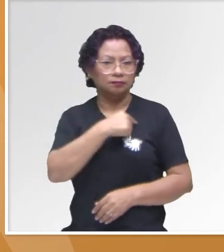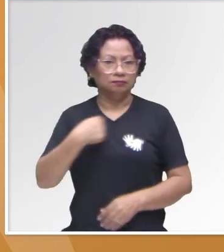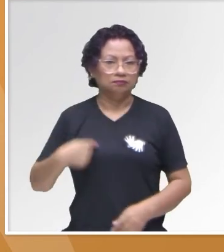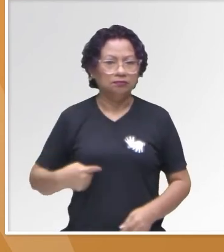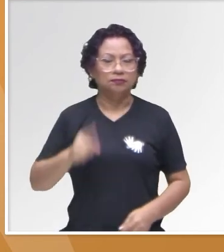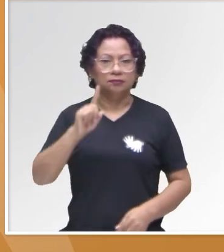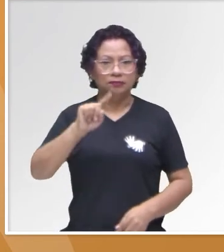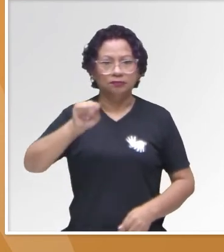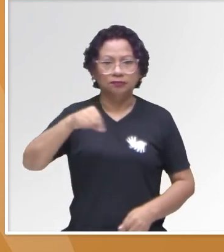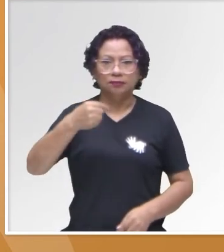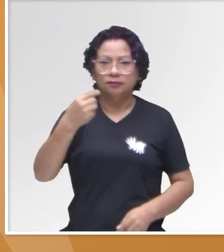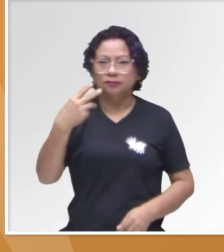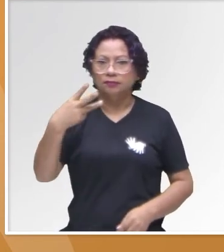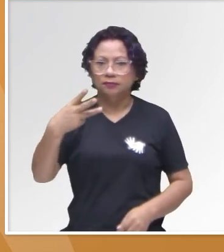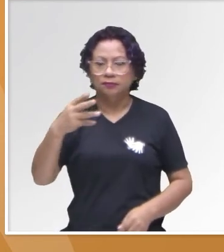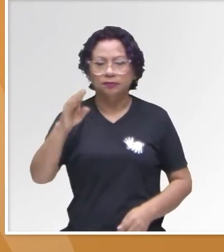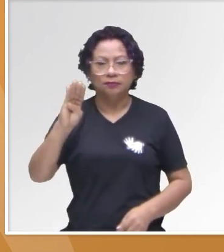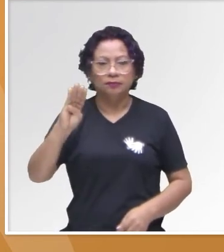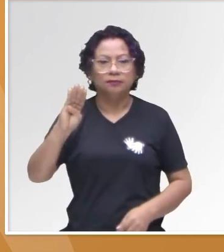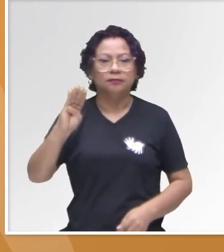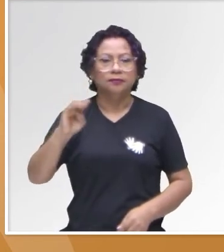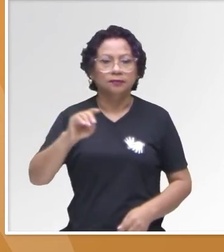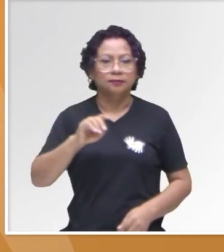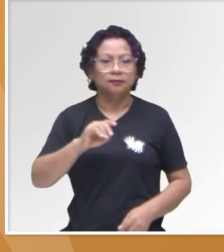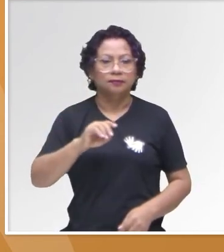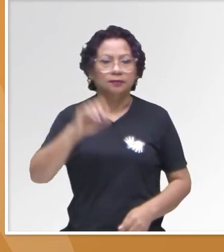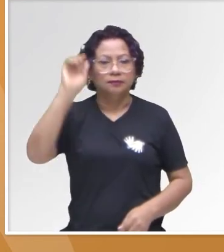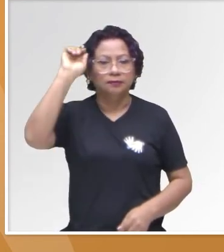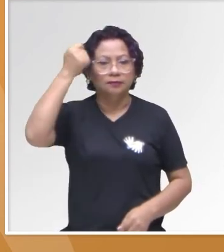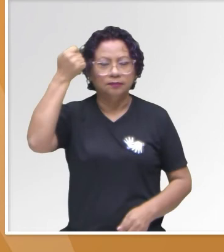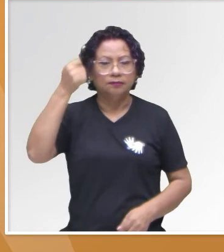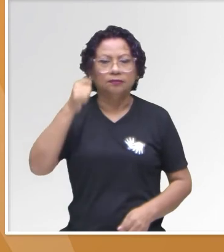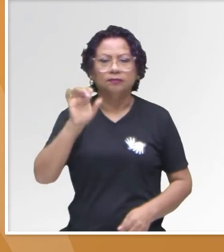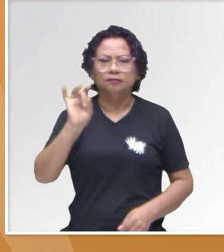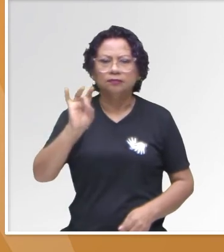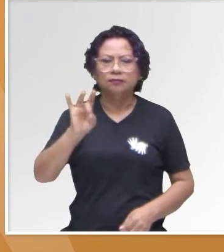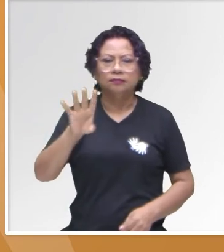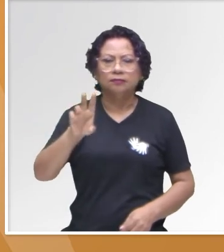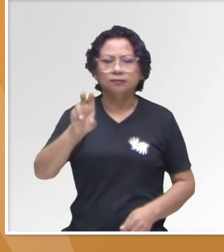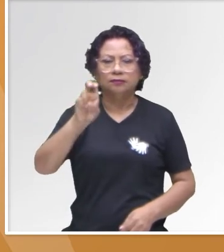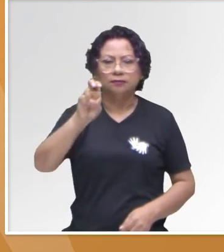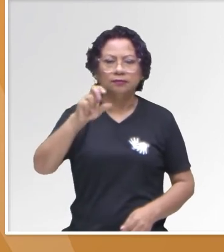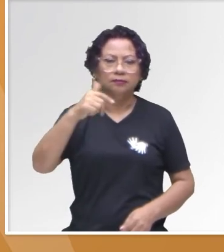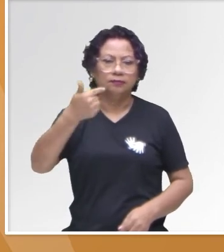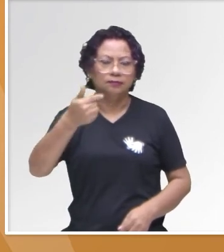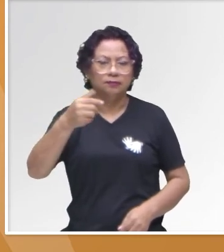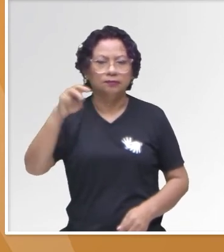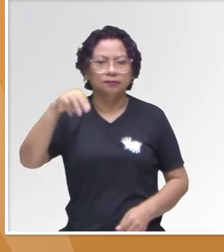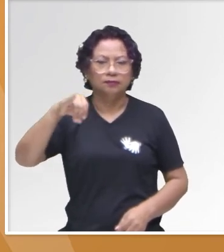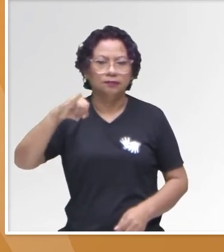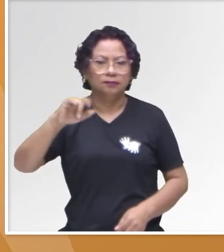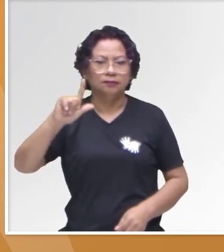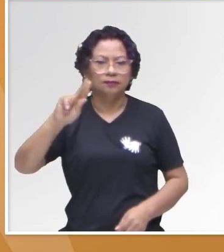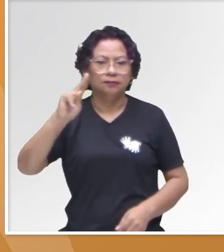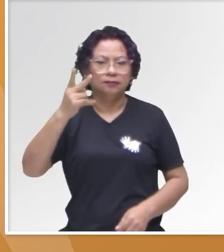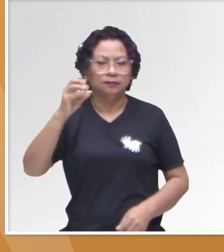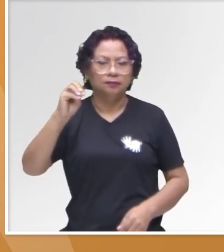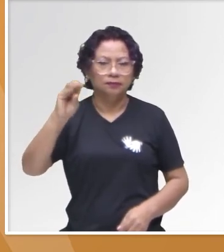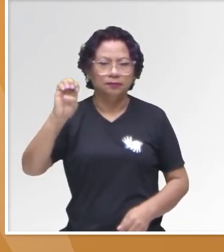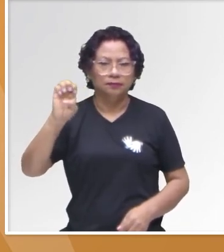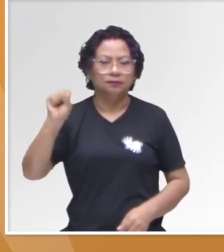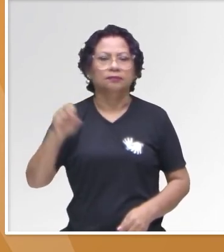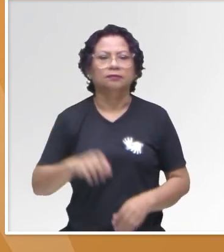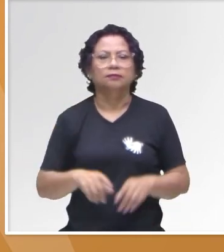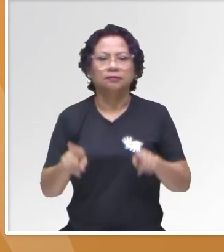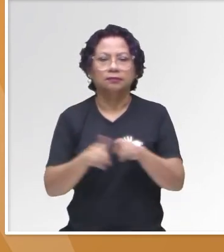um pouco desses países com relação ao desenvolvimento econômico deles. Aí temos também o IDH,